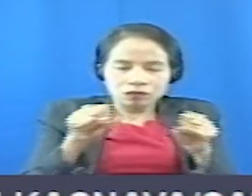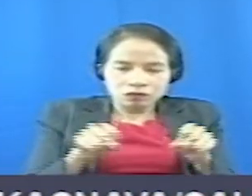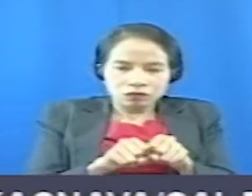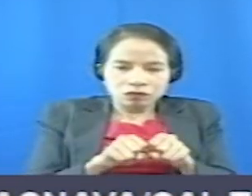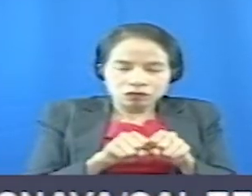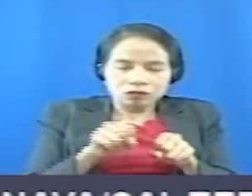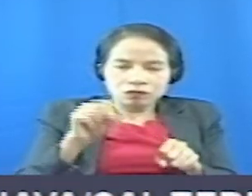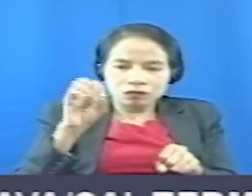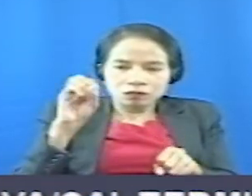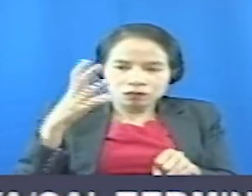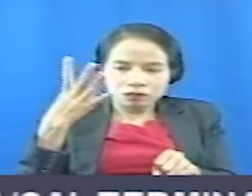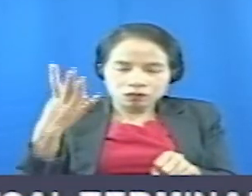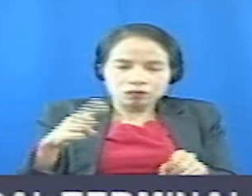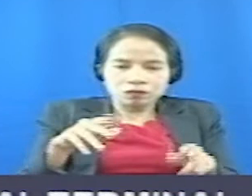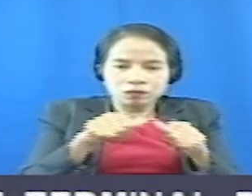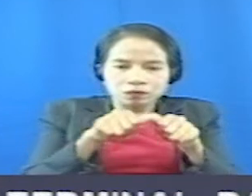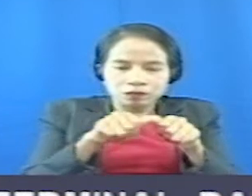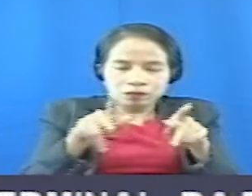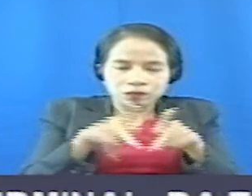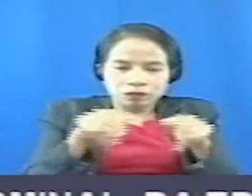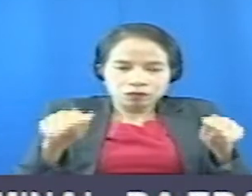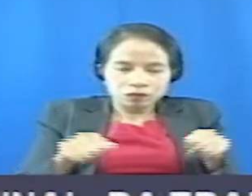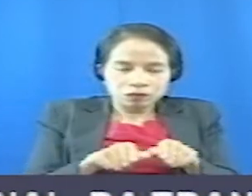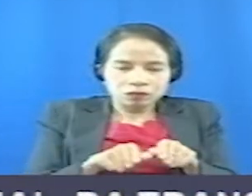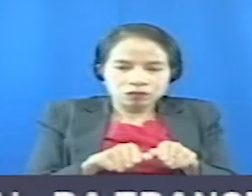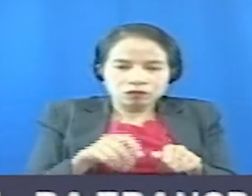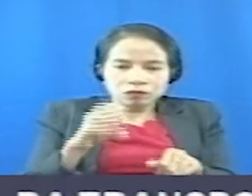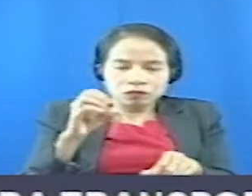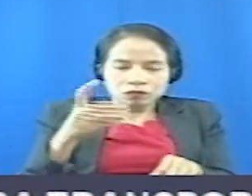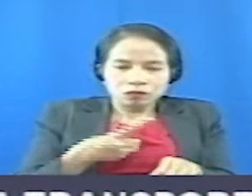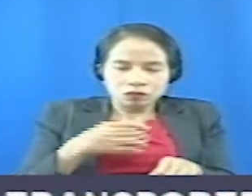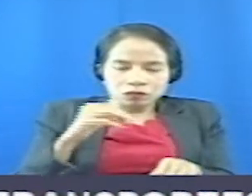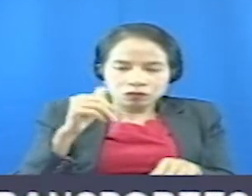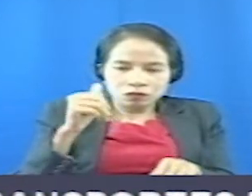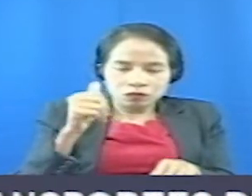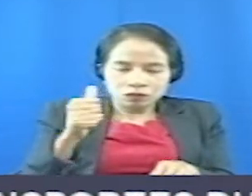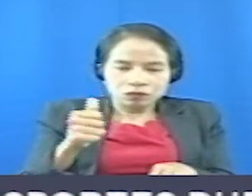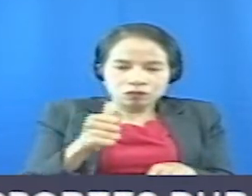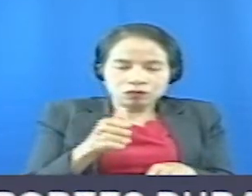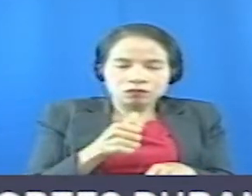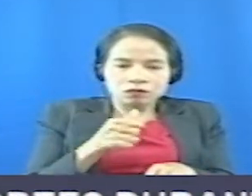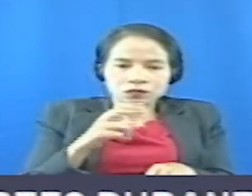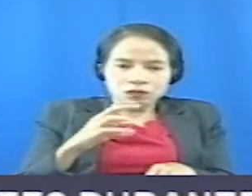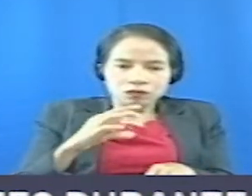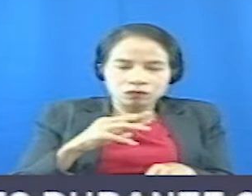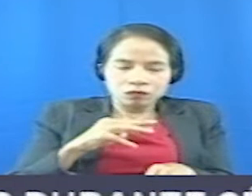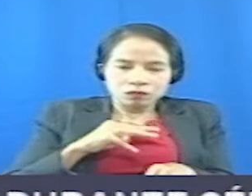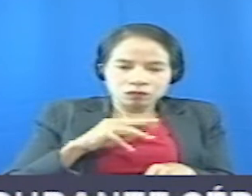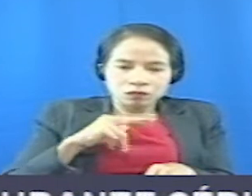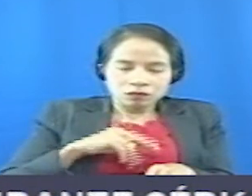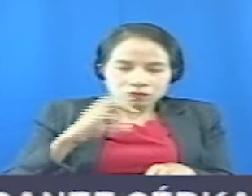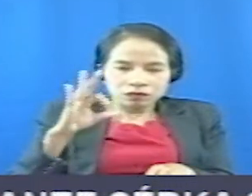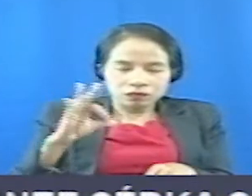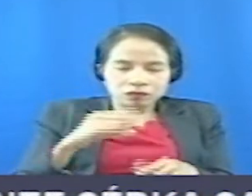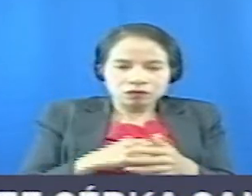HAT, e a posto administrativo Dom Aleixo Vera Cruz, na infeto no Mos Cristo Rei. Cluster 20 de